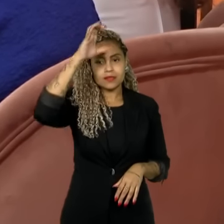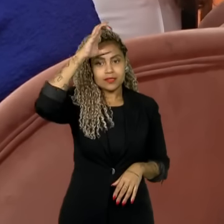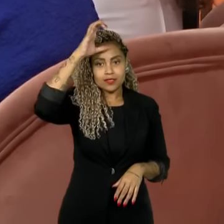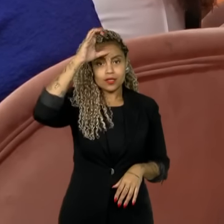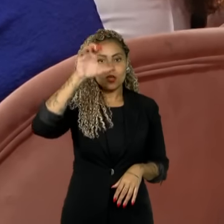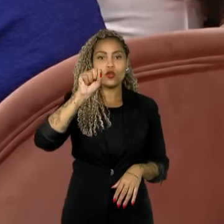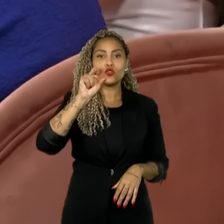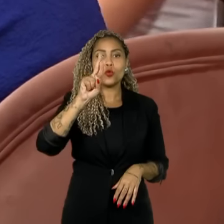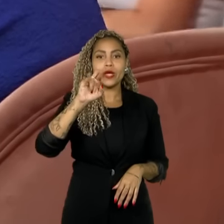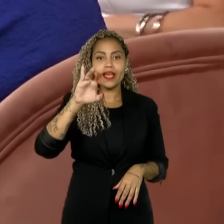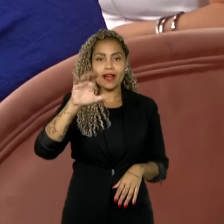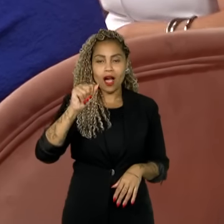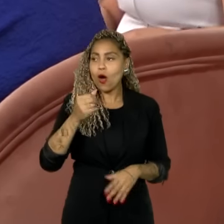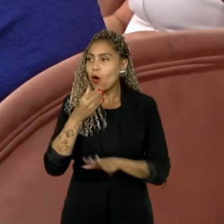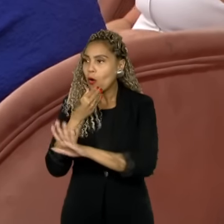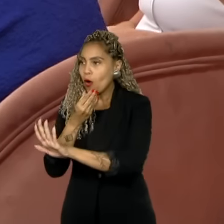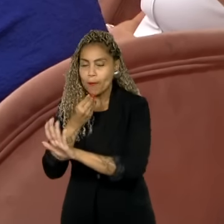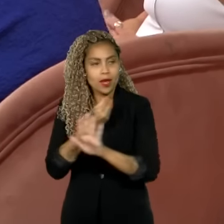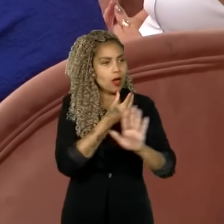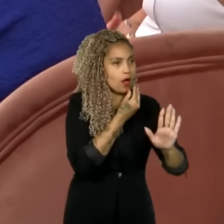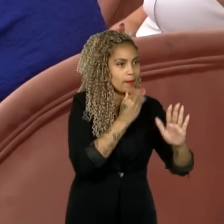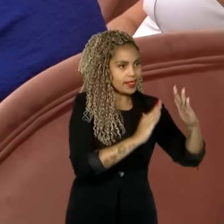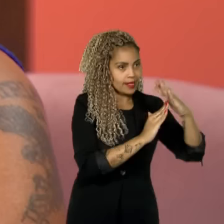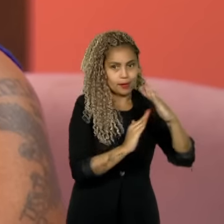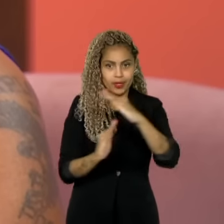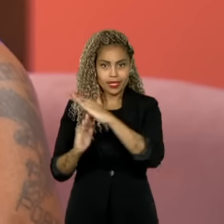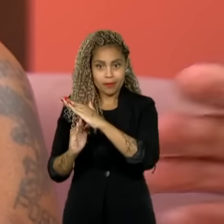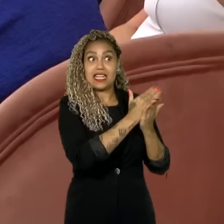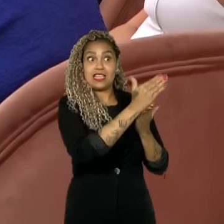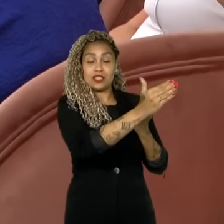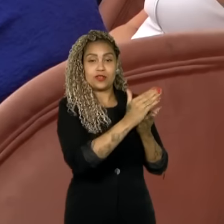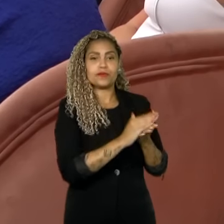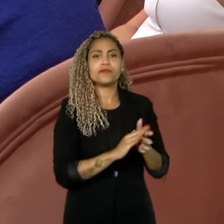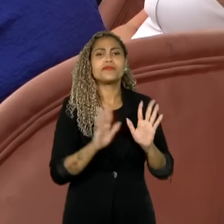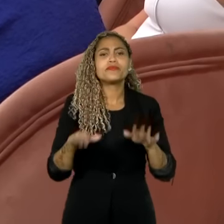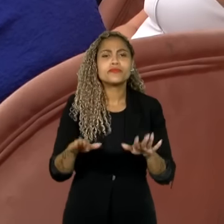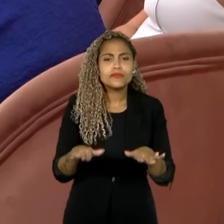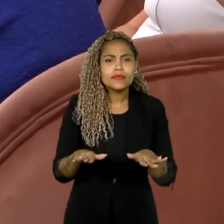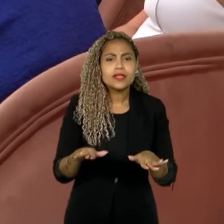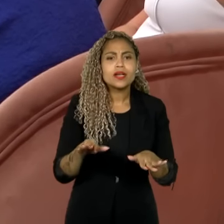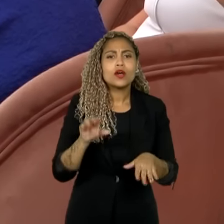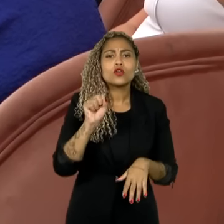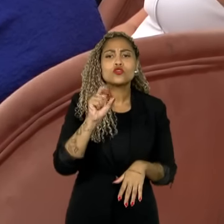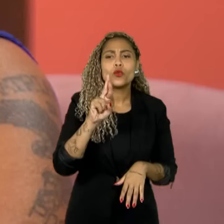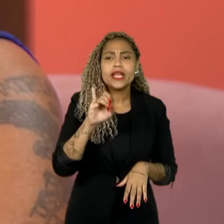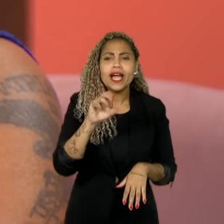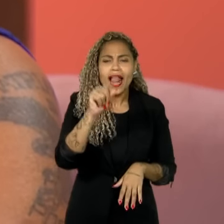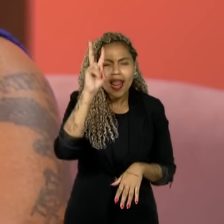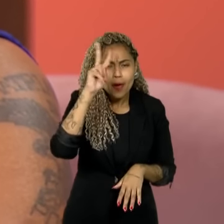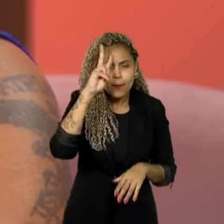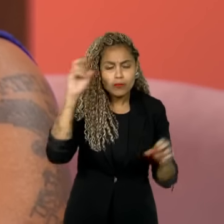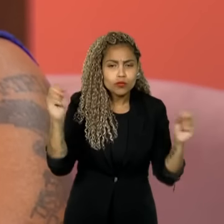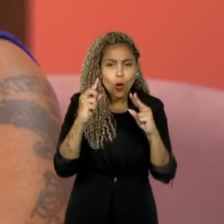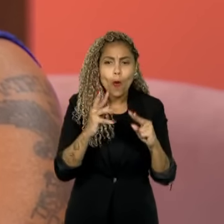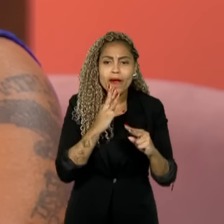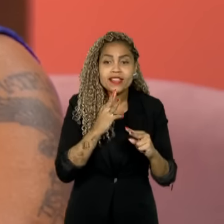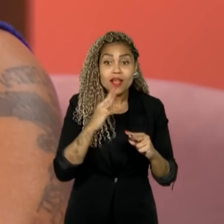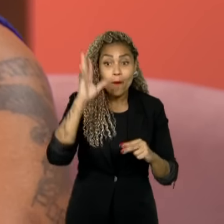disso. Diz cavaleiros, a presidente de honra da Portela está aqui. Você lembra quando você conheceu a Clara lá na Portela?